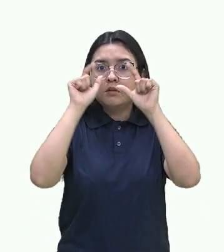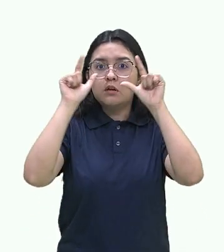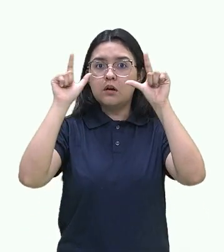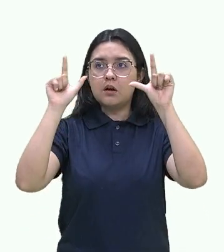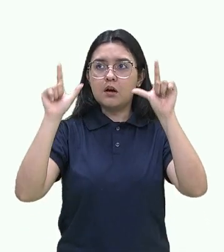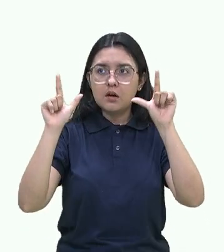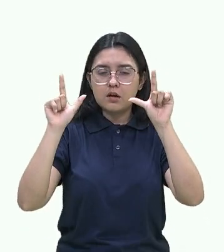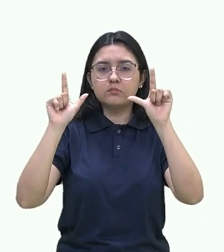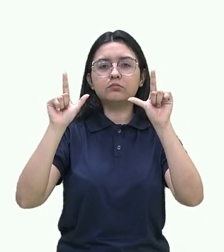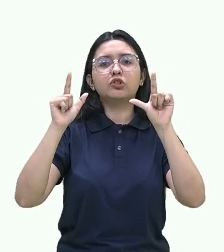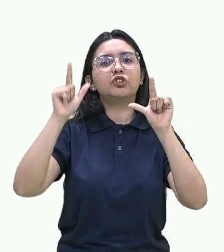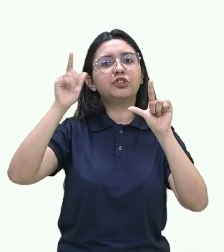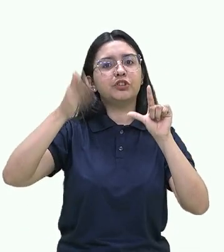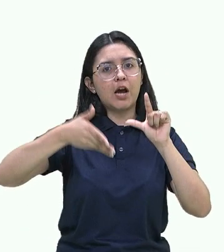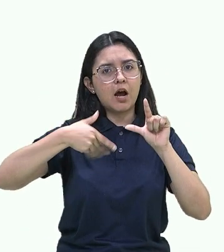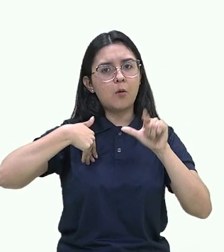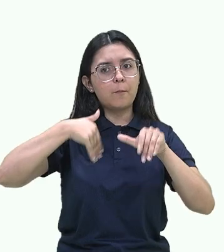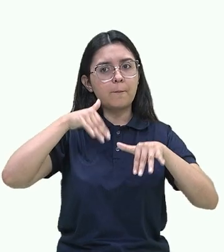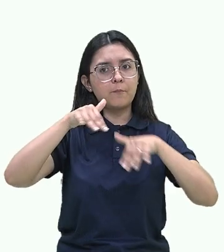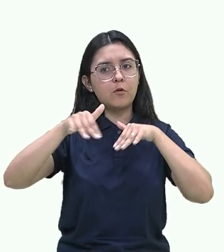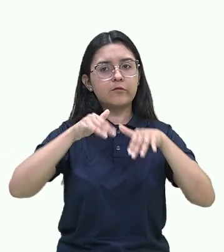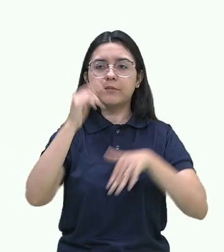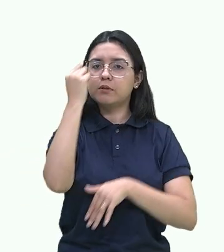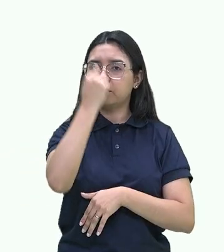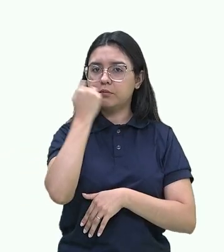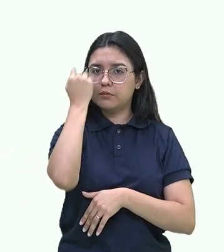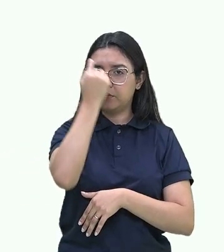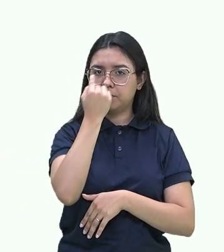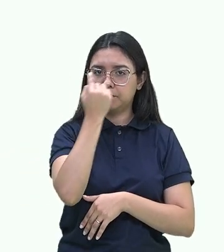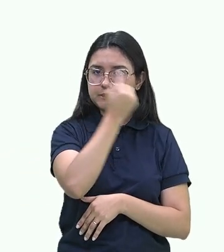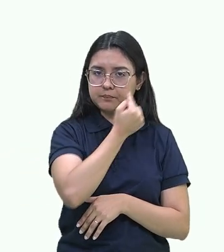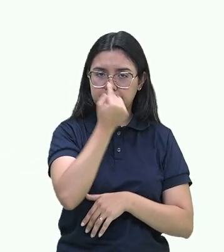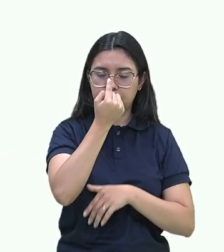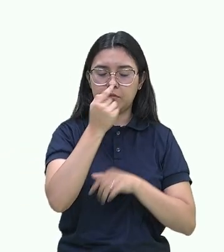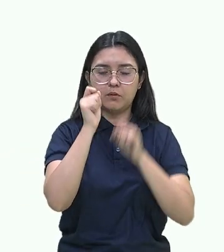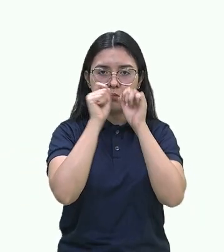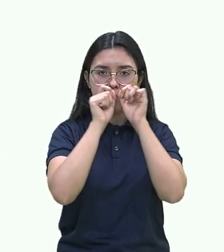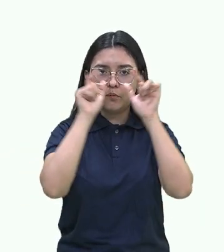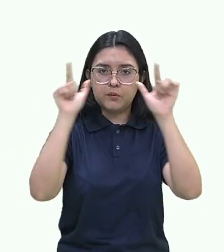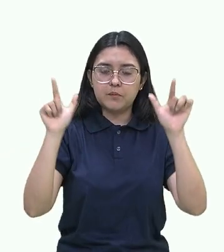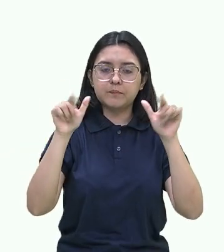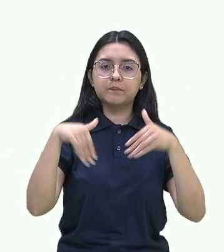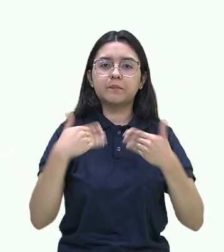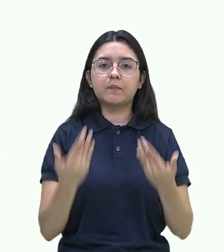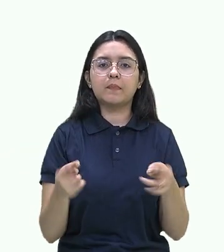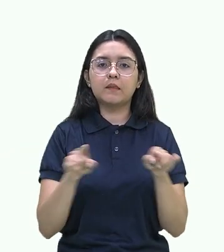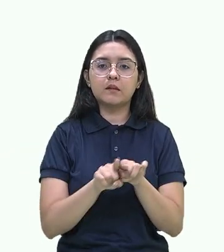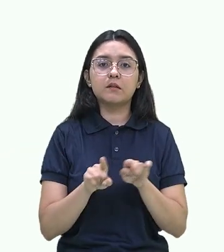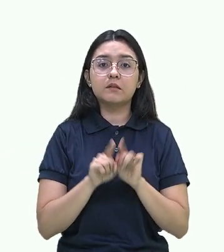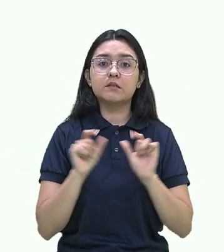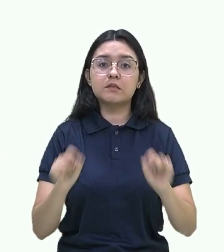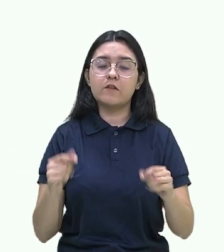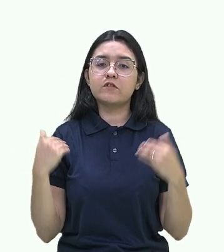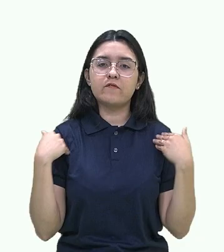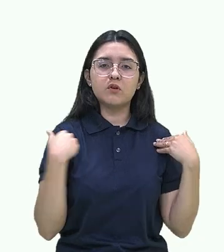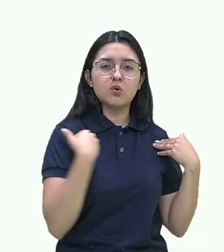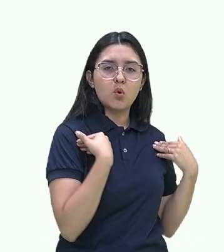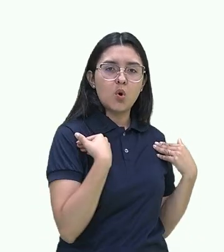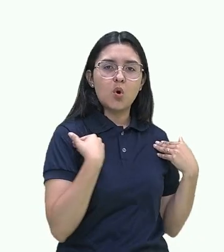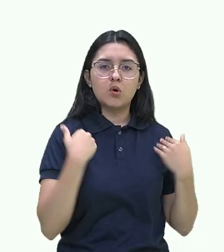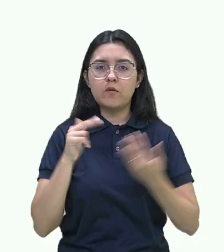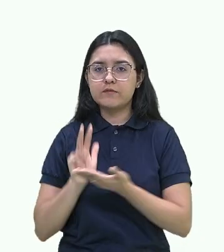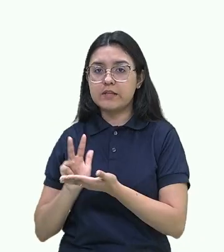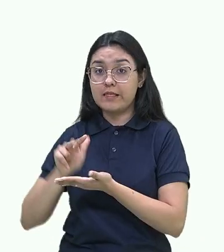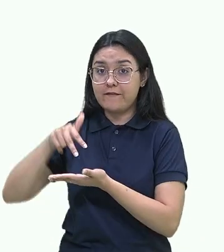está ali movimento, né, do tecido muscular. Você se virou o corpo, você levantou, você